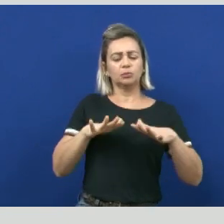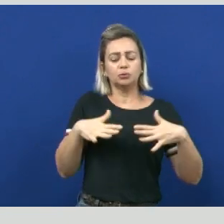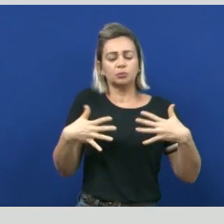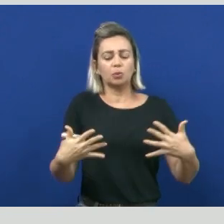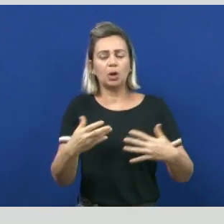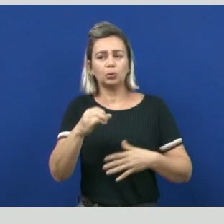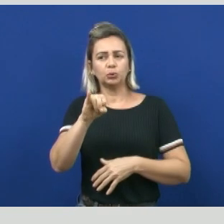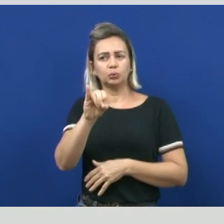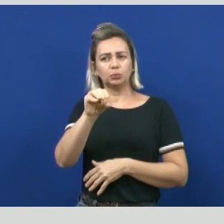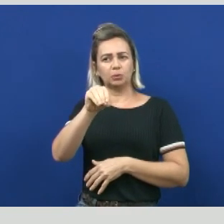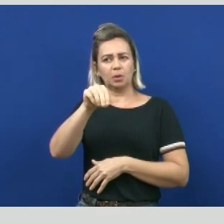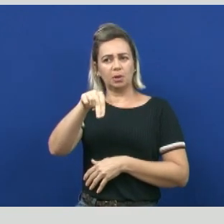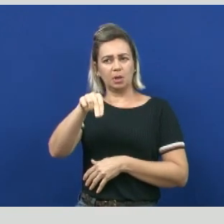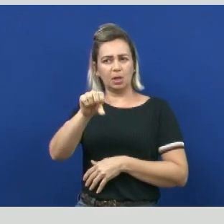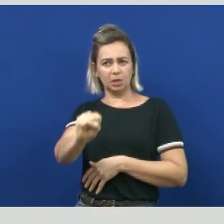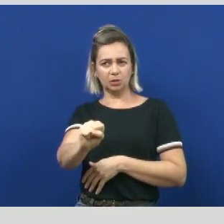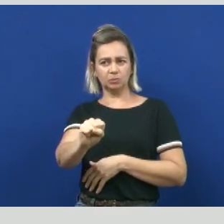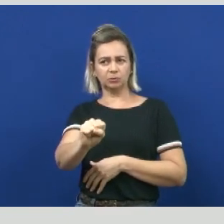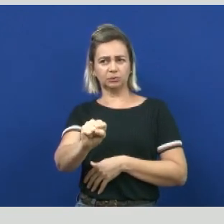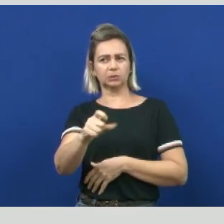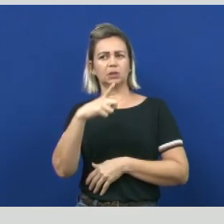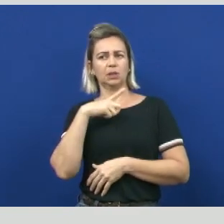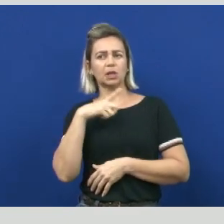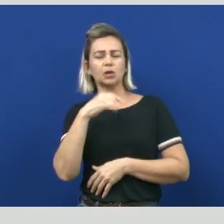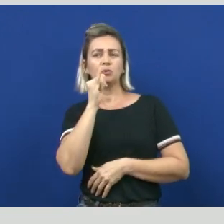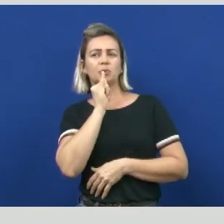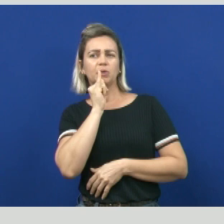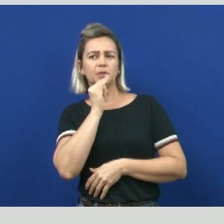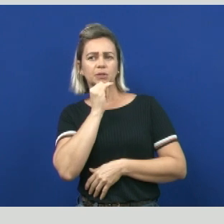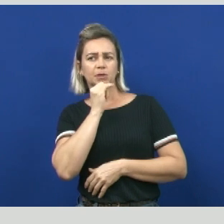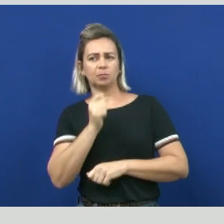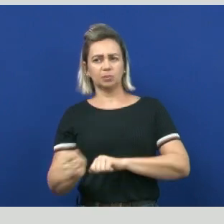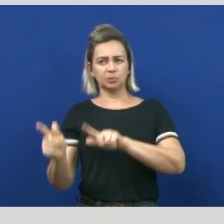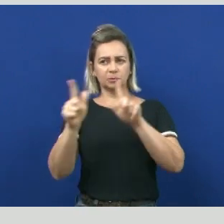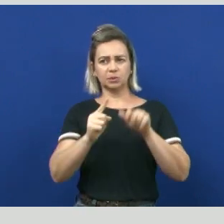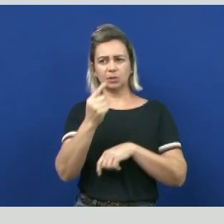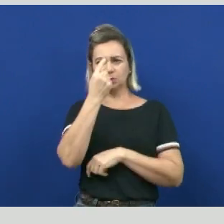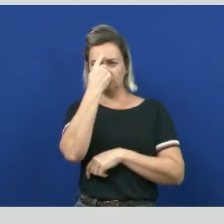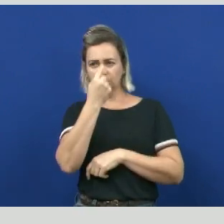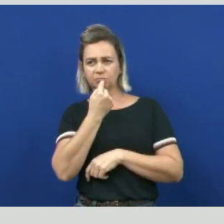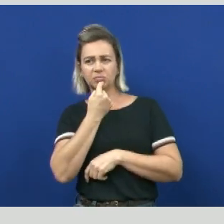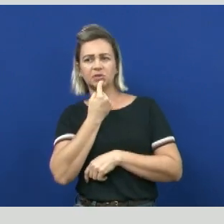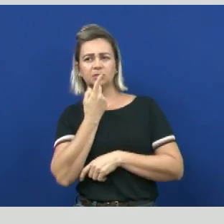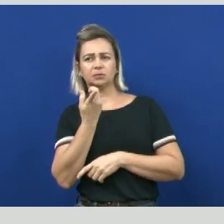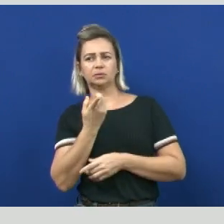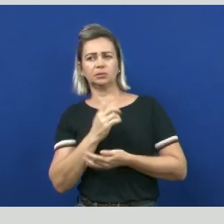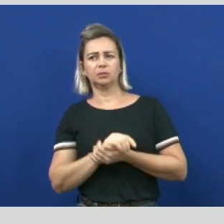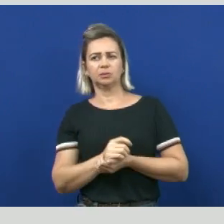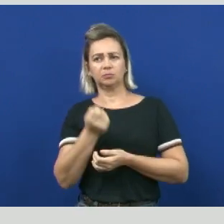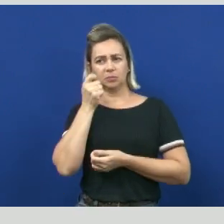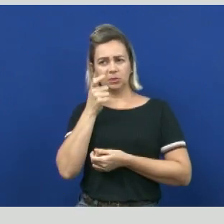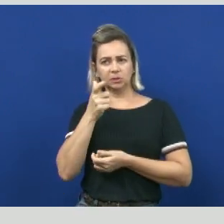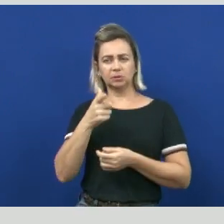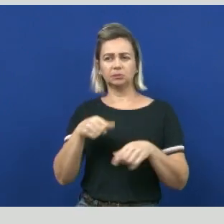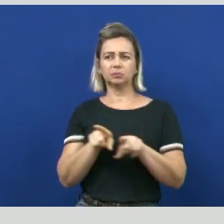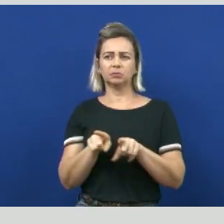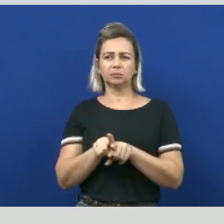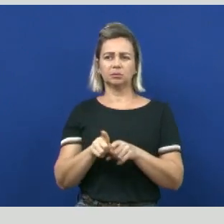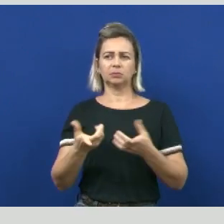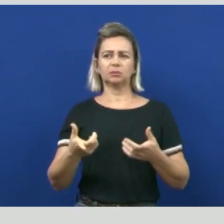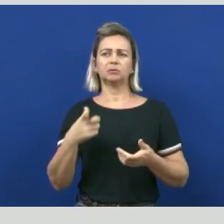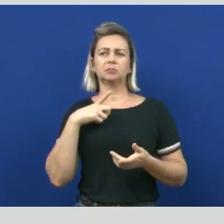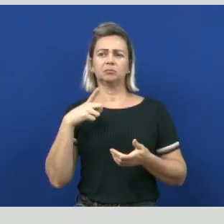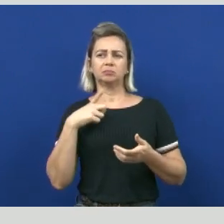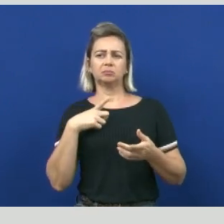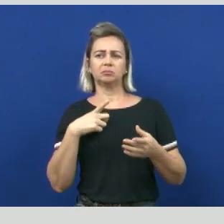beleza? Continuando. Agora aqui a gente tem a questão dos níveis de organização, né, biológica. Nós temos aí desde